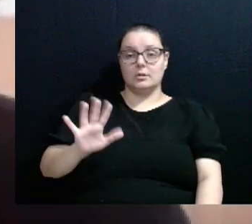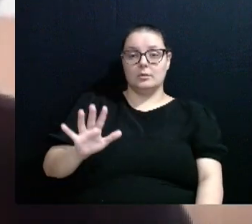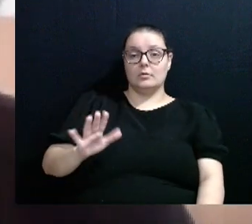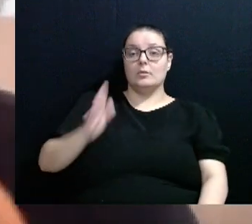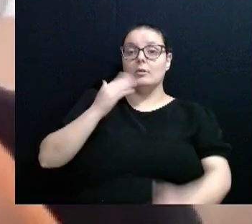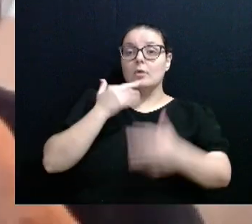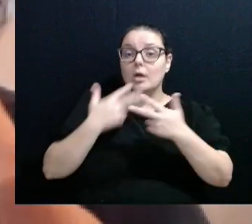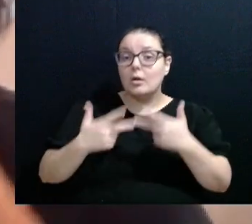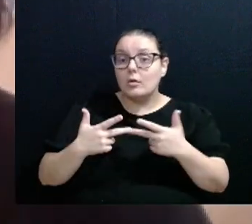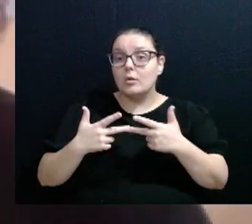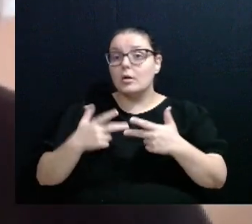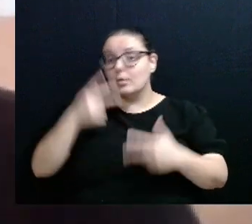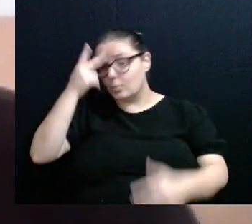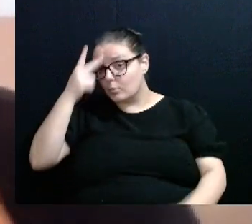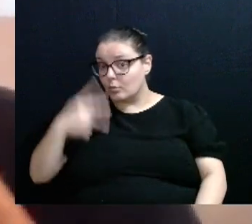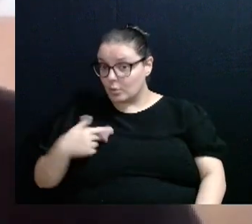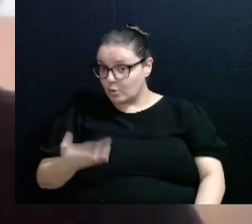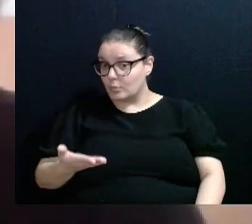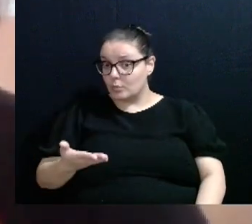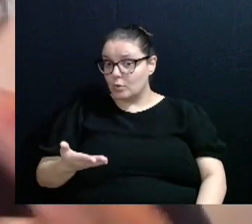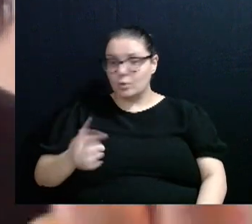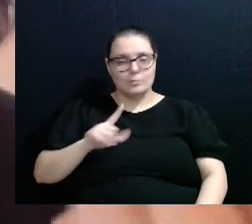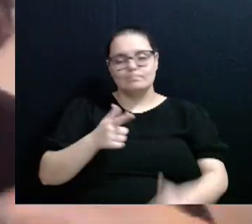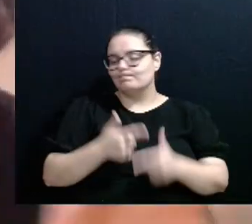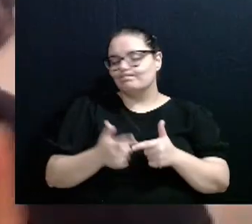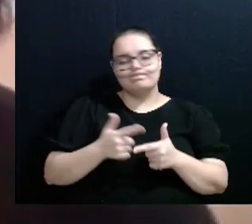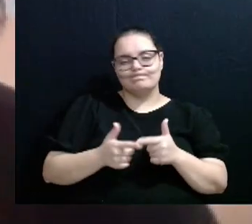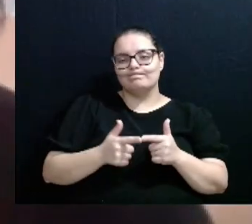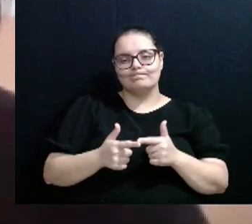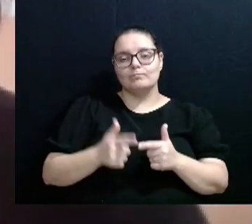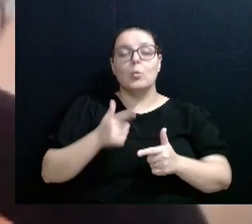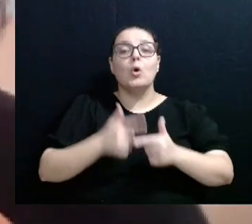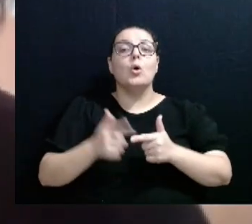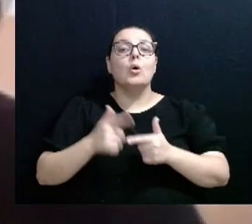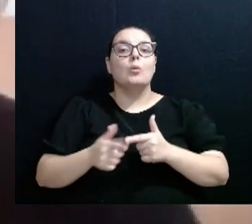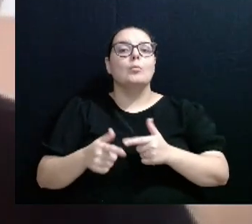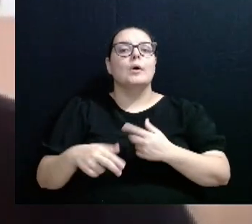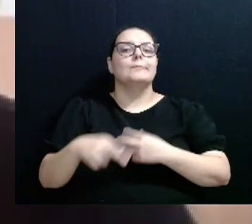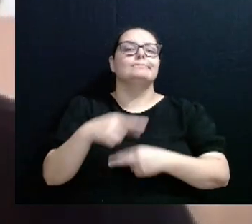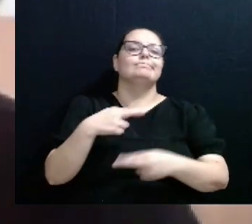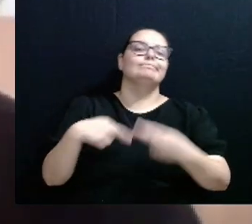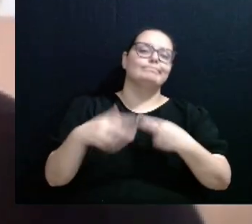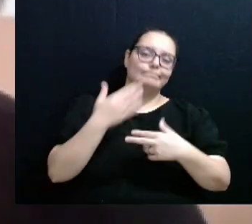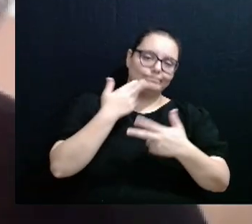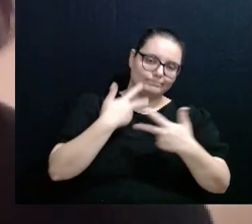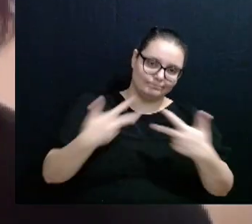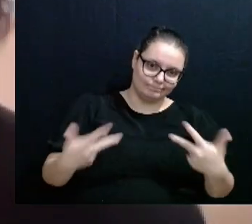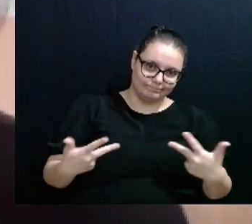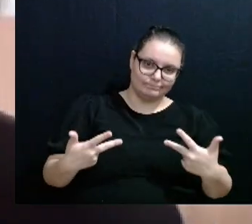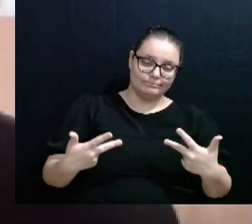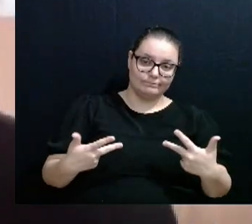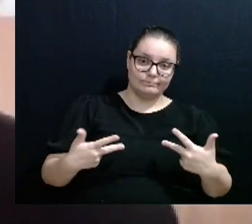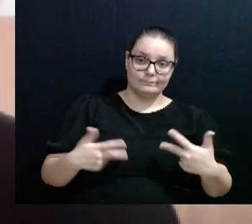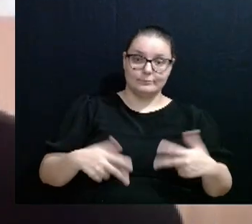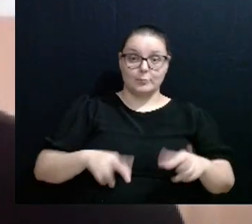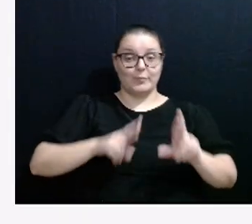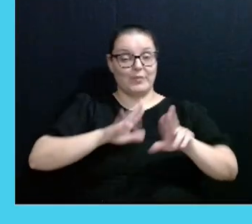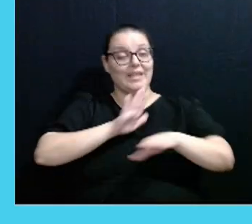si, ele não é o problema é a sua relação com o alimento. Espero ajudar com